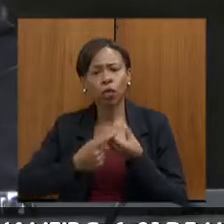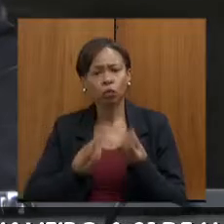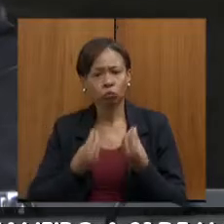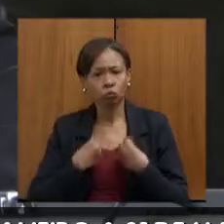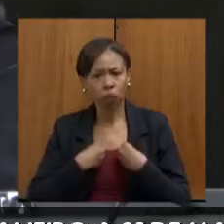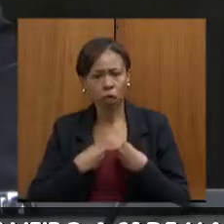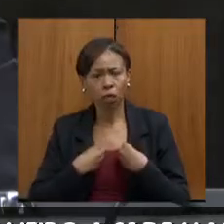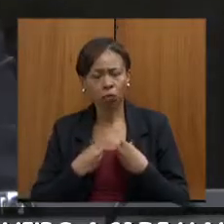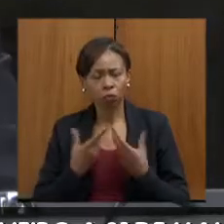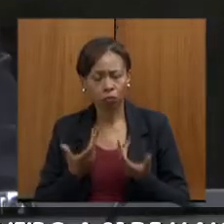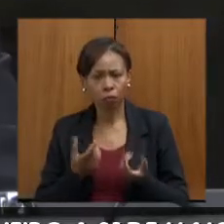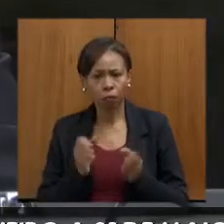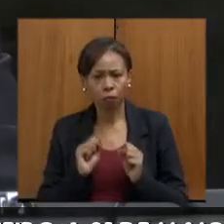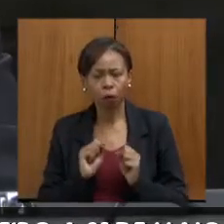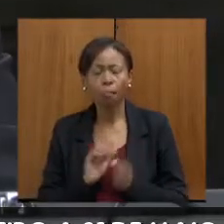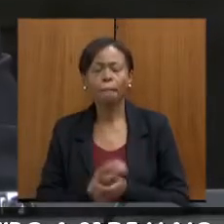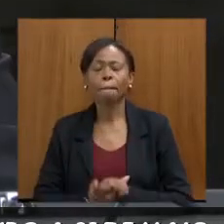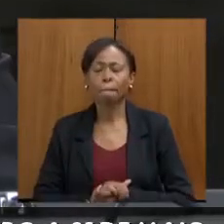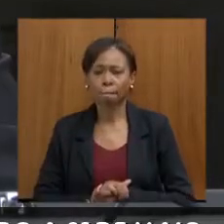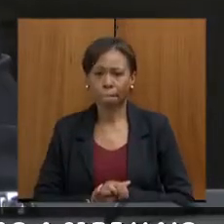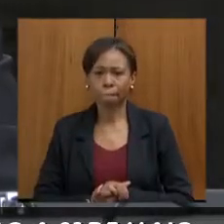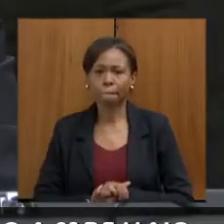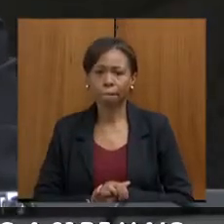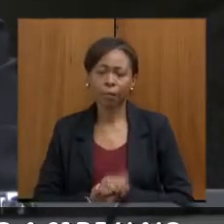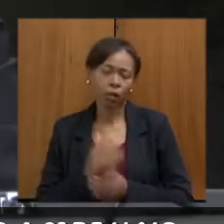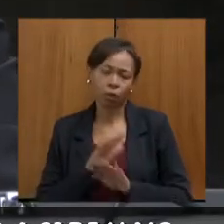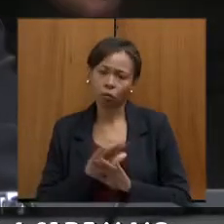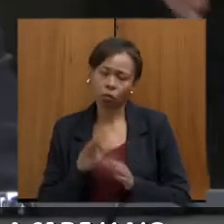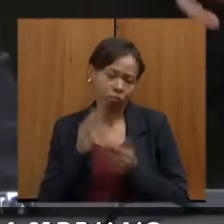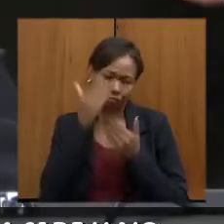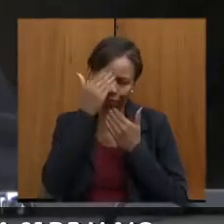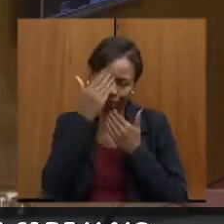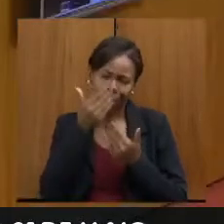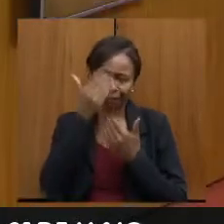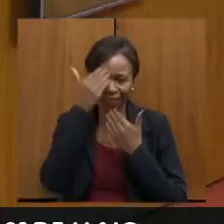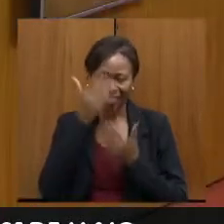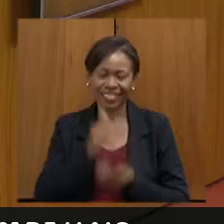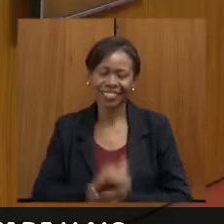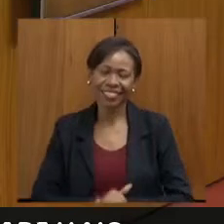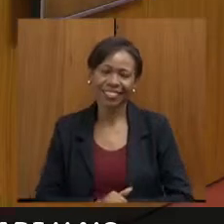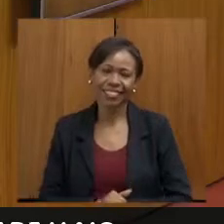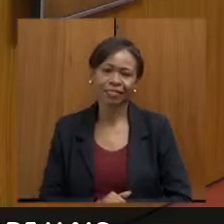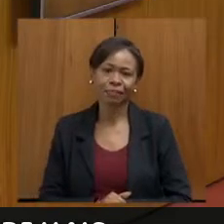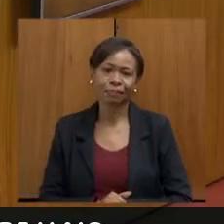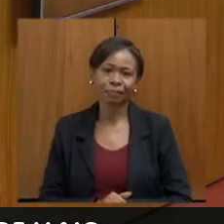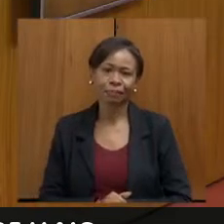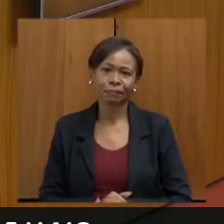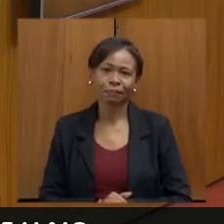contato conosco assessoria e a mente só agradecer mesmo muito obrigado obrigado